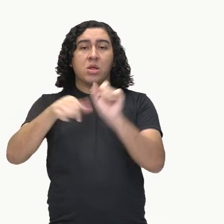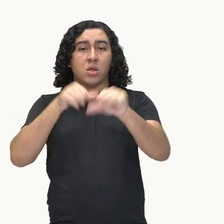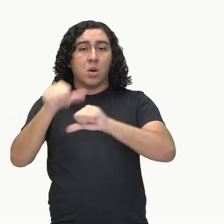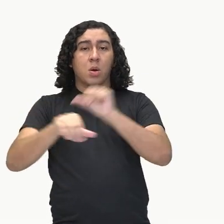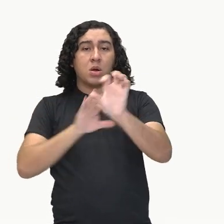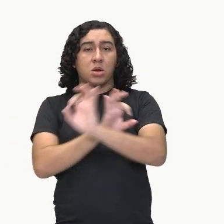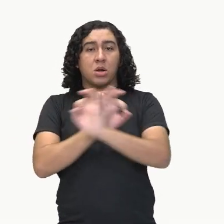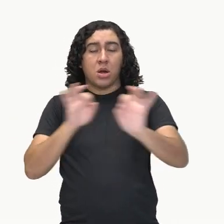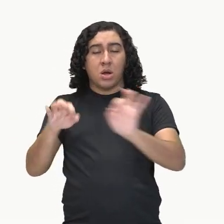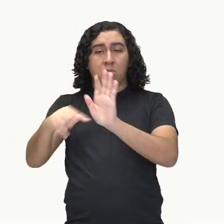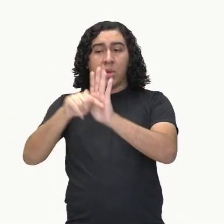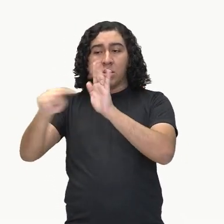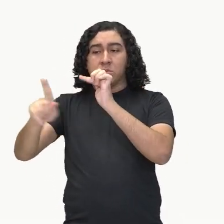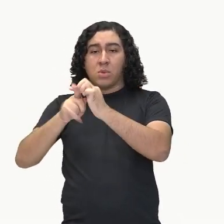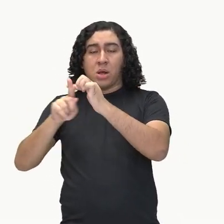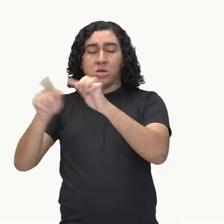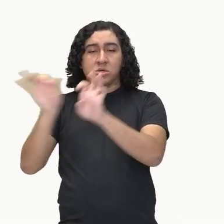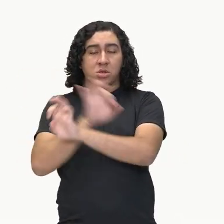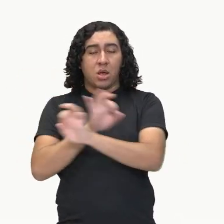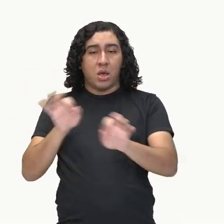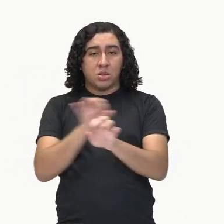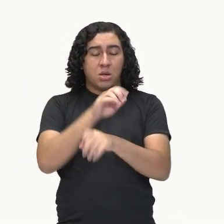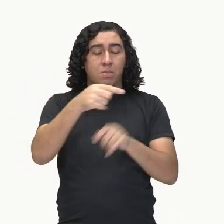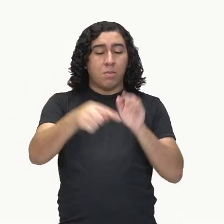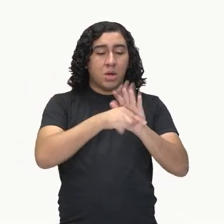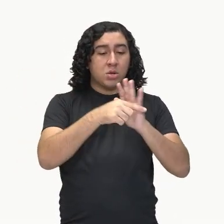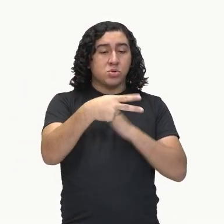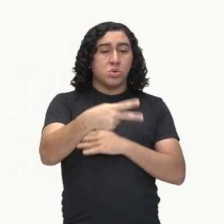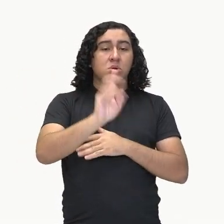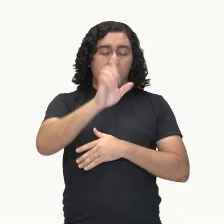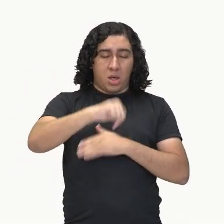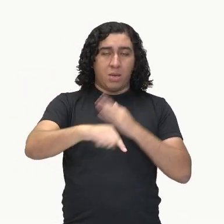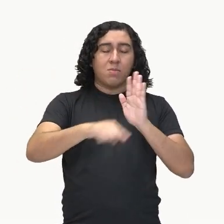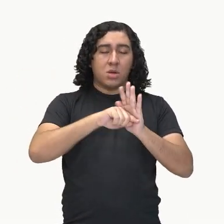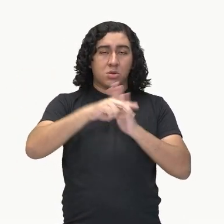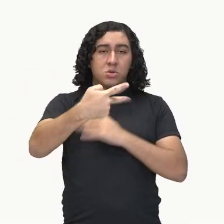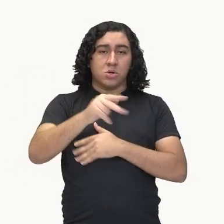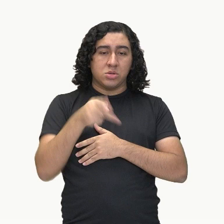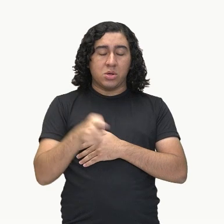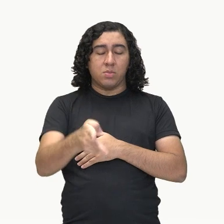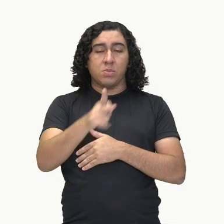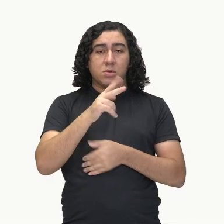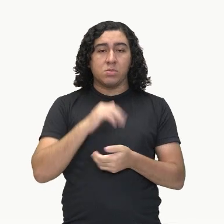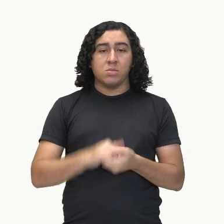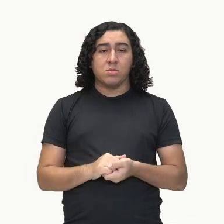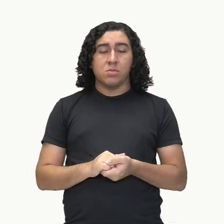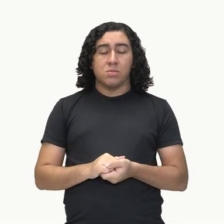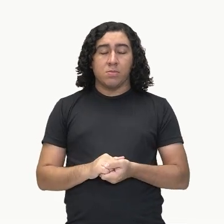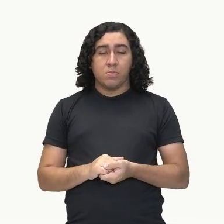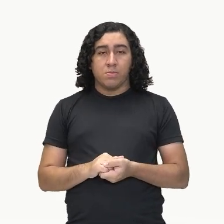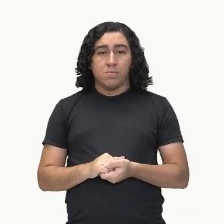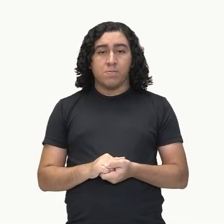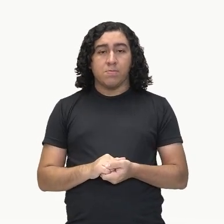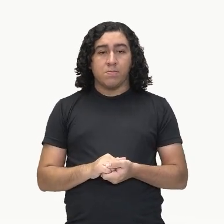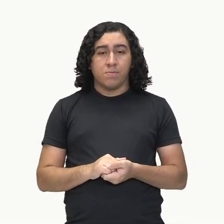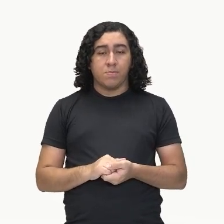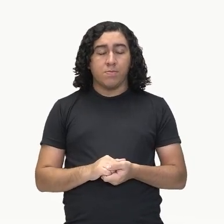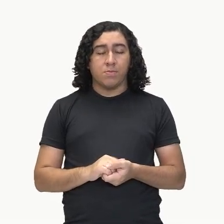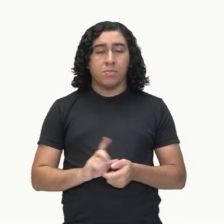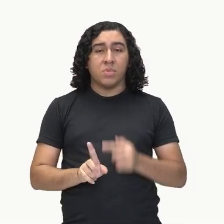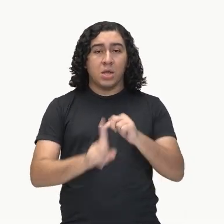sinal. Então, menos 2 vai vir menos 2, x ao quadrado, ok?